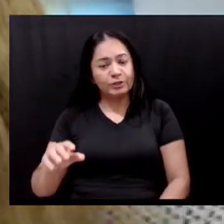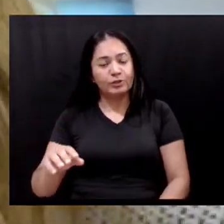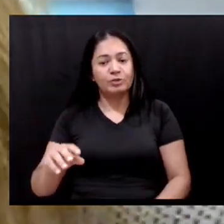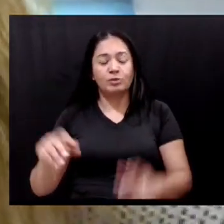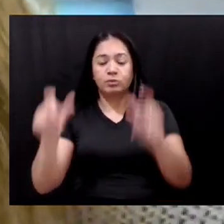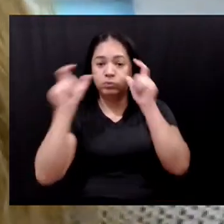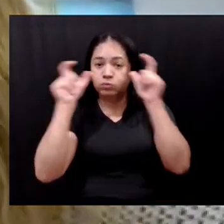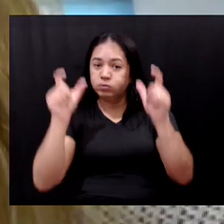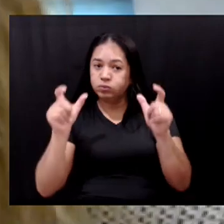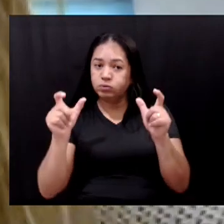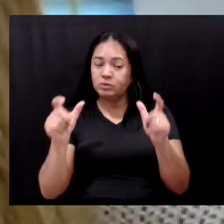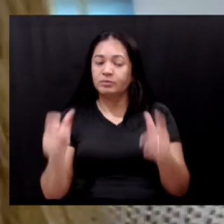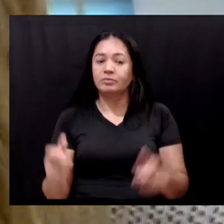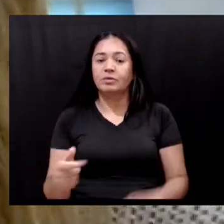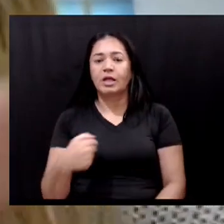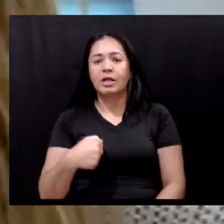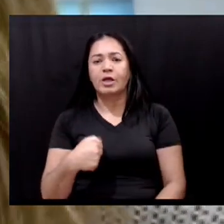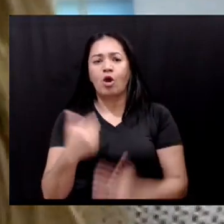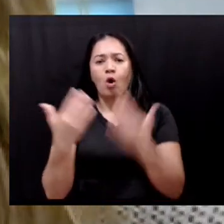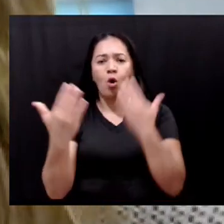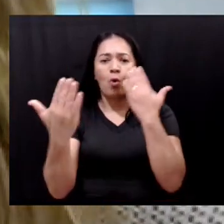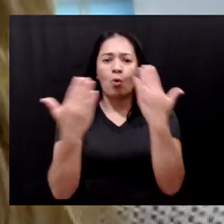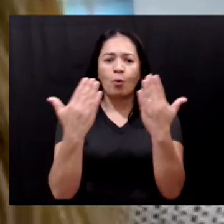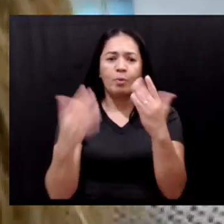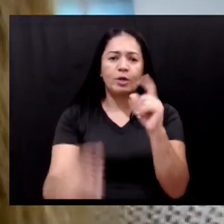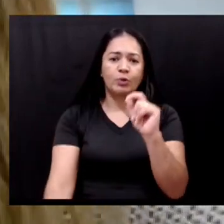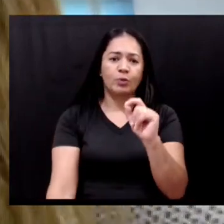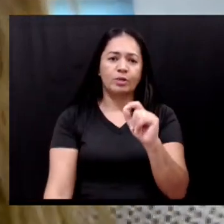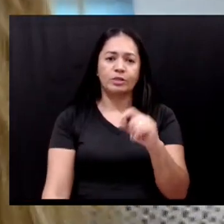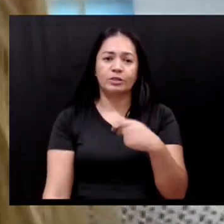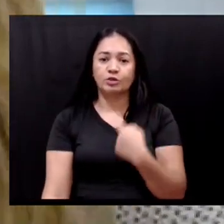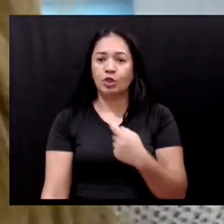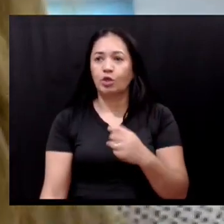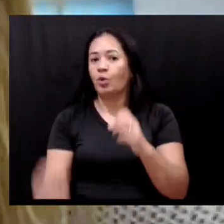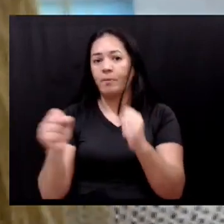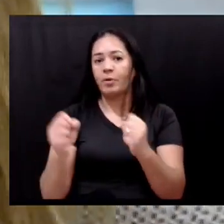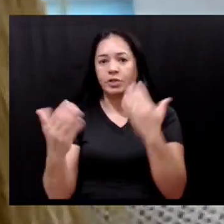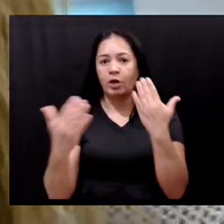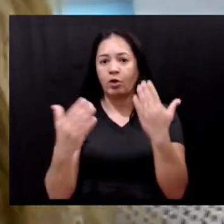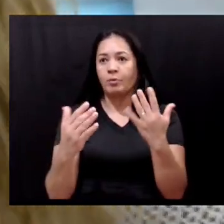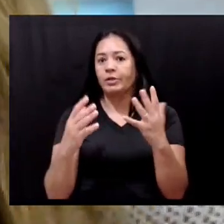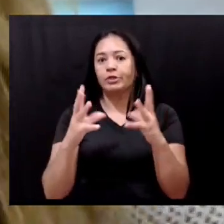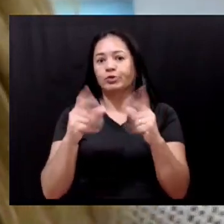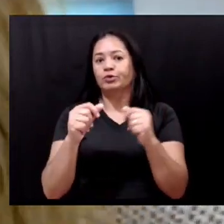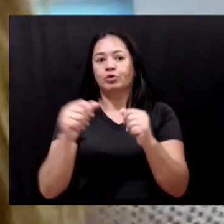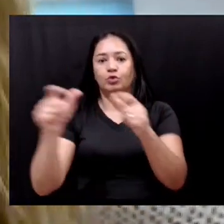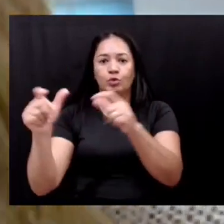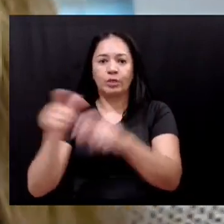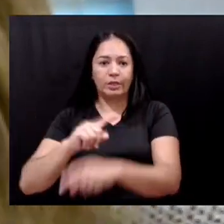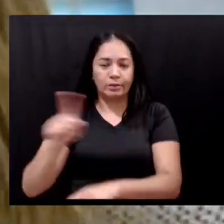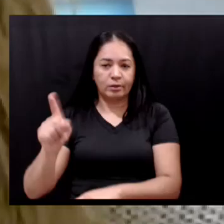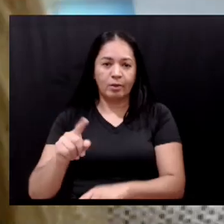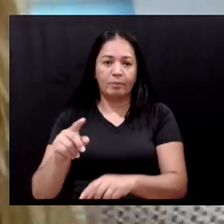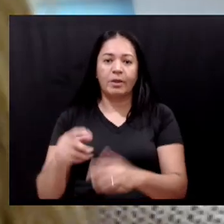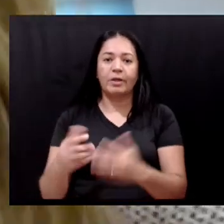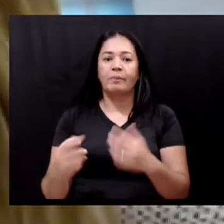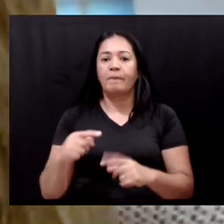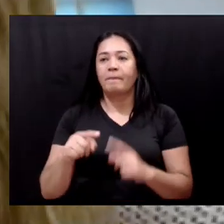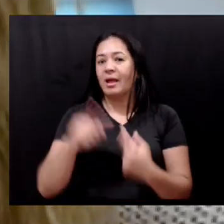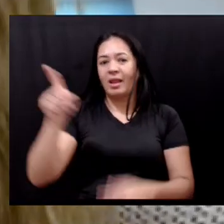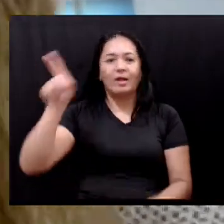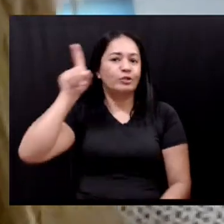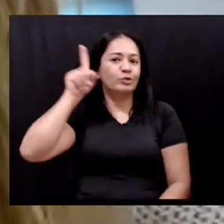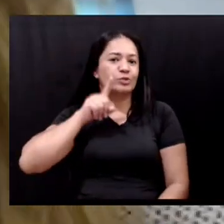gosto de comparar, por exemplo, claro que a gente não pode comparar com os Estados Unidos, que tem uma dieta muito ultraprocessada, e lá grande parte, passa